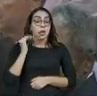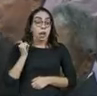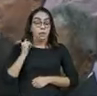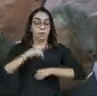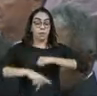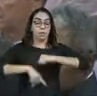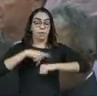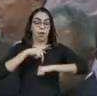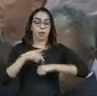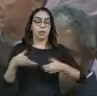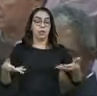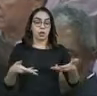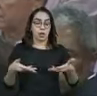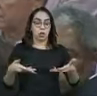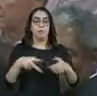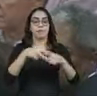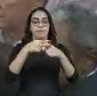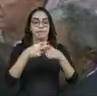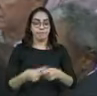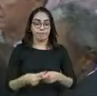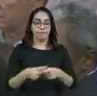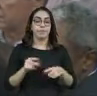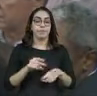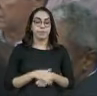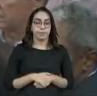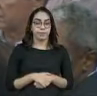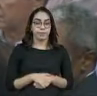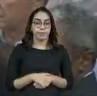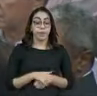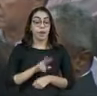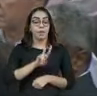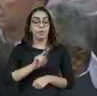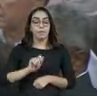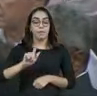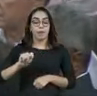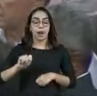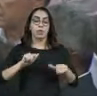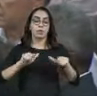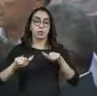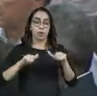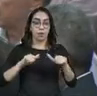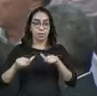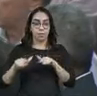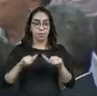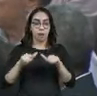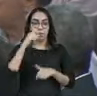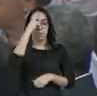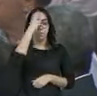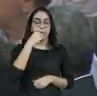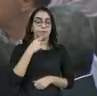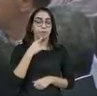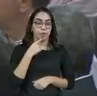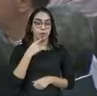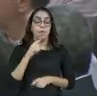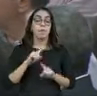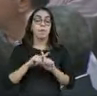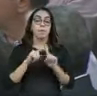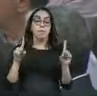de discutir um novo emprego, e aqui, sob a liderança do Camilo, mas quem teve a honra